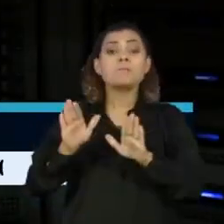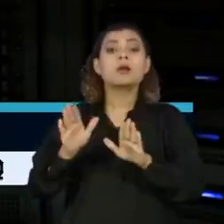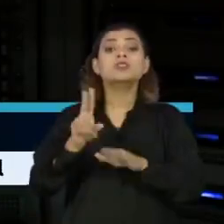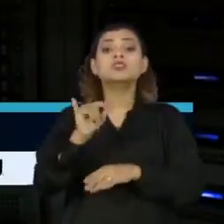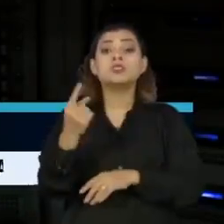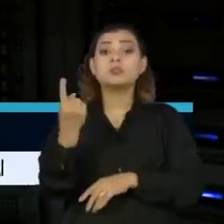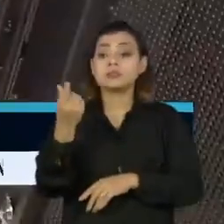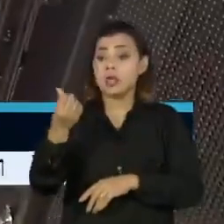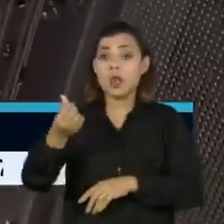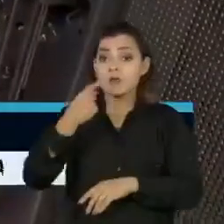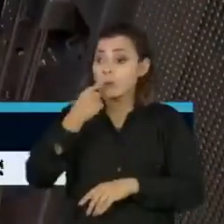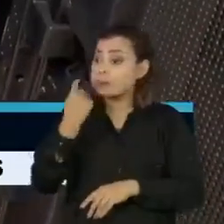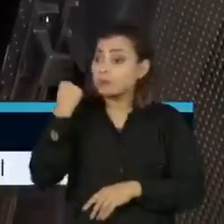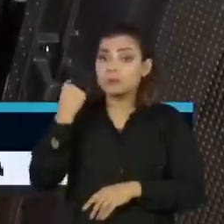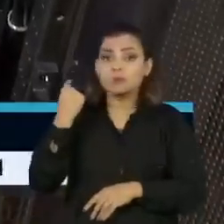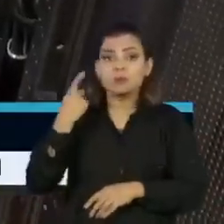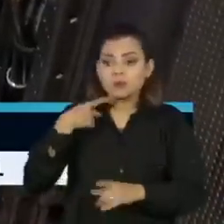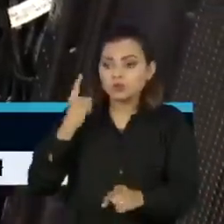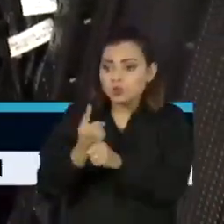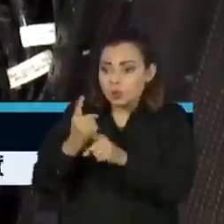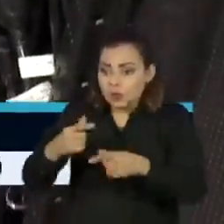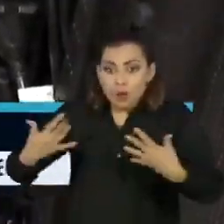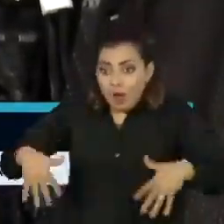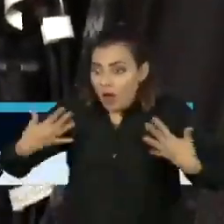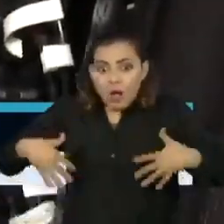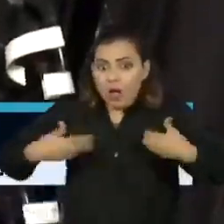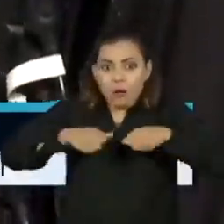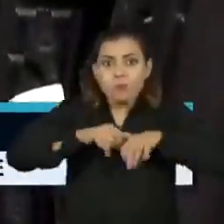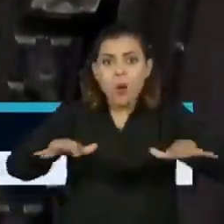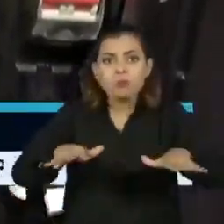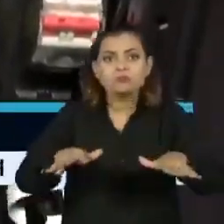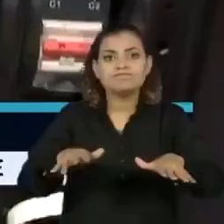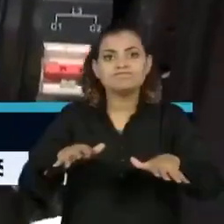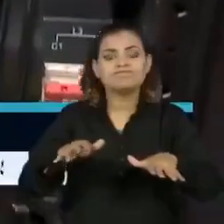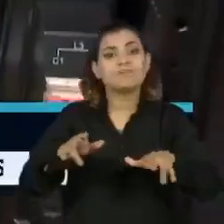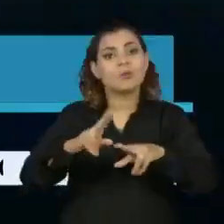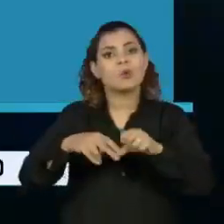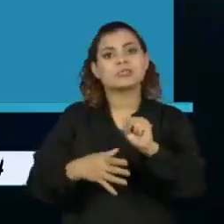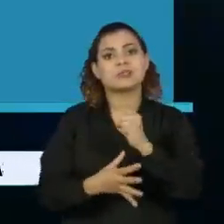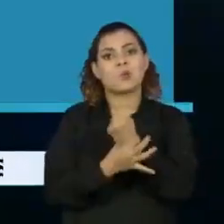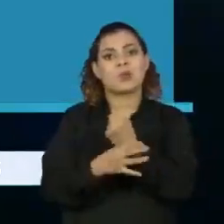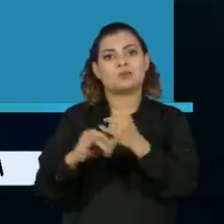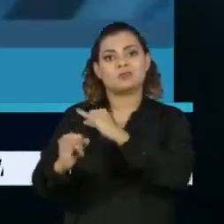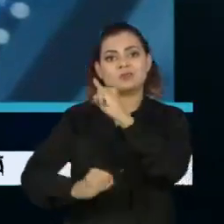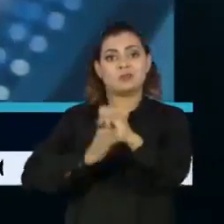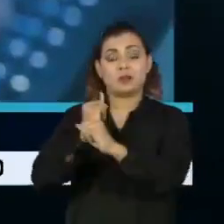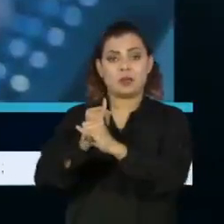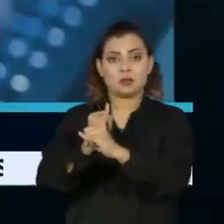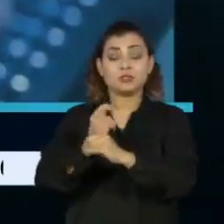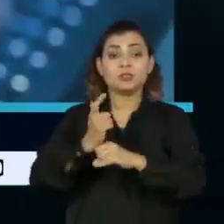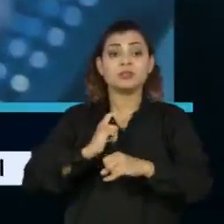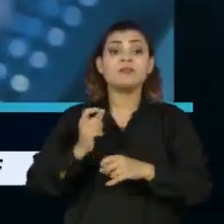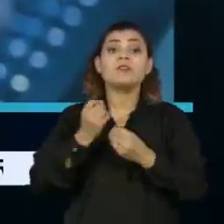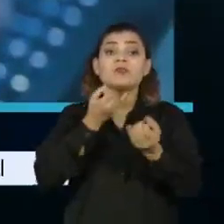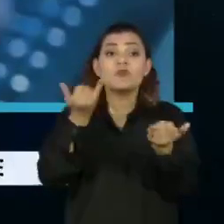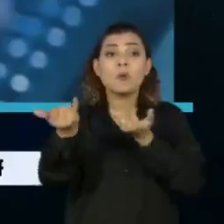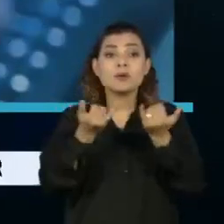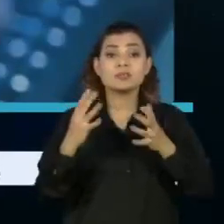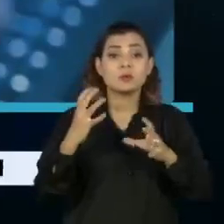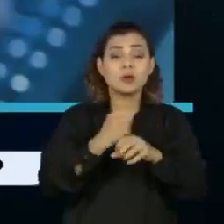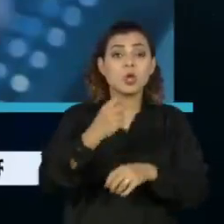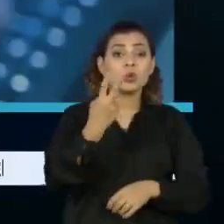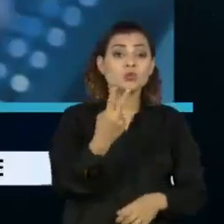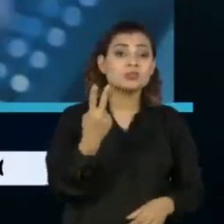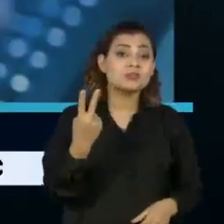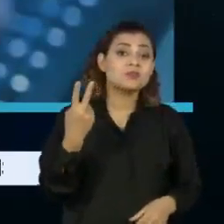último dia 19, o crime foi identificado por um laboratório de cibersegurança. No total, foram vazados dados relativos a